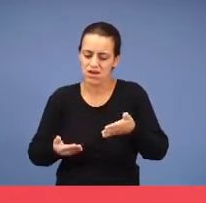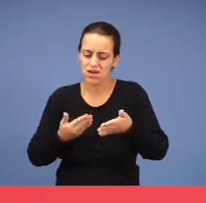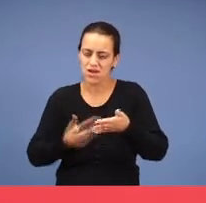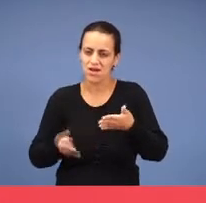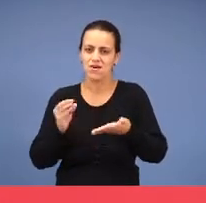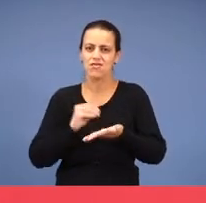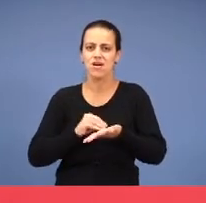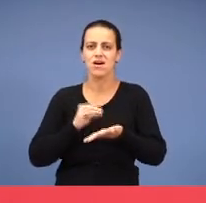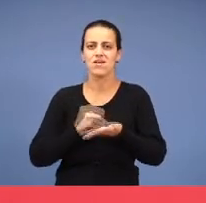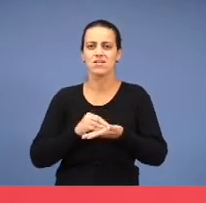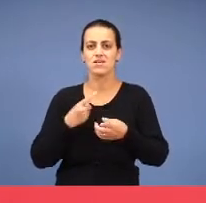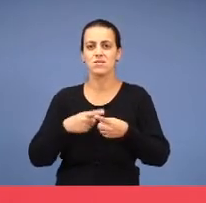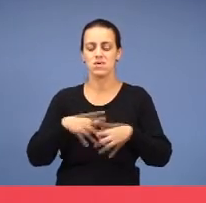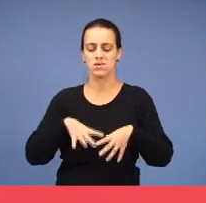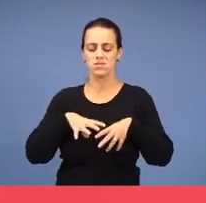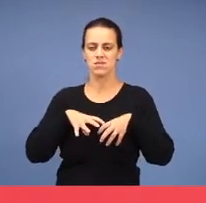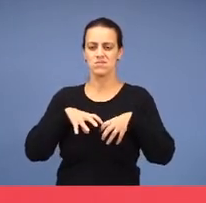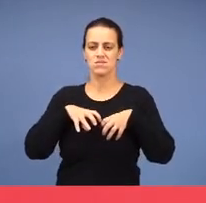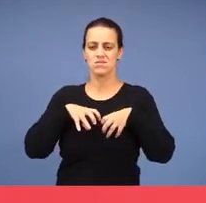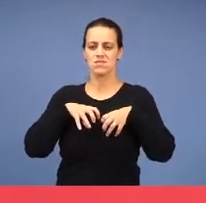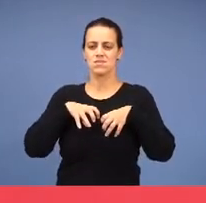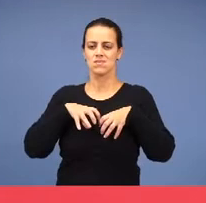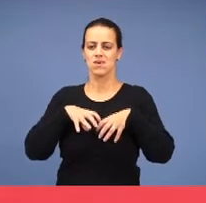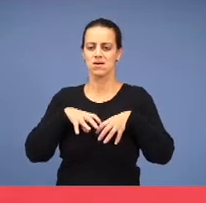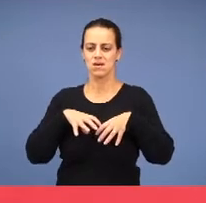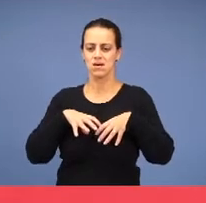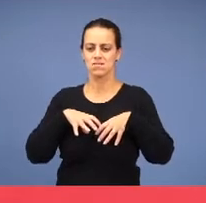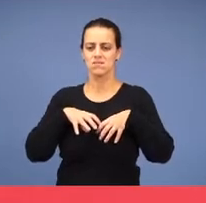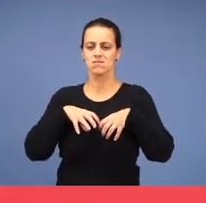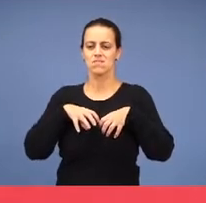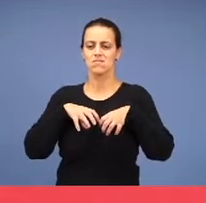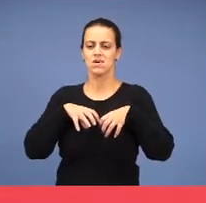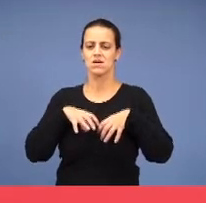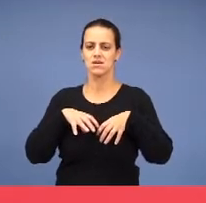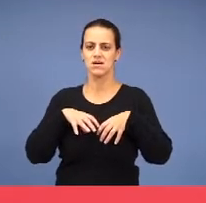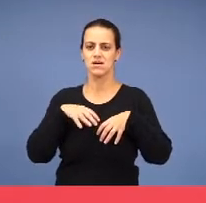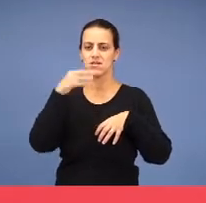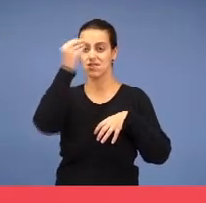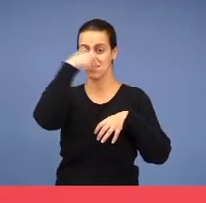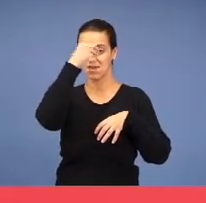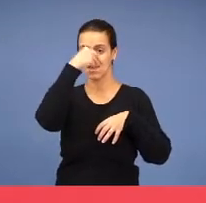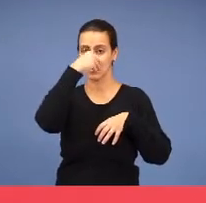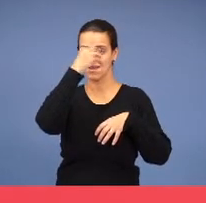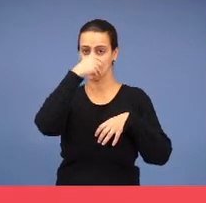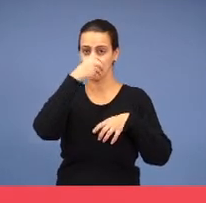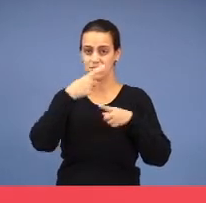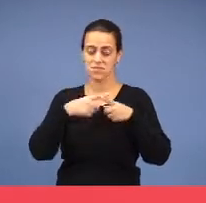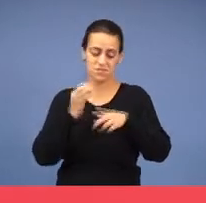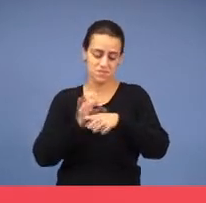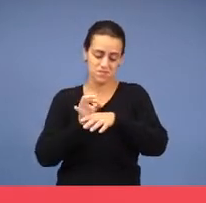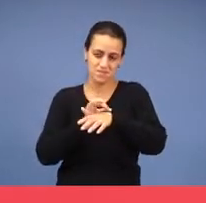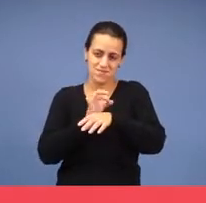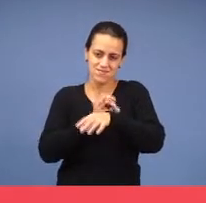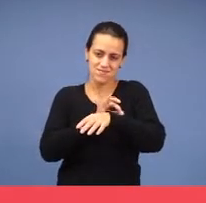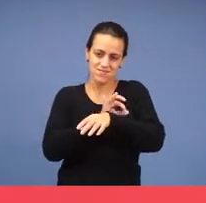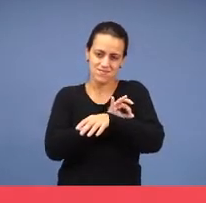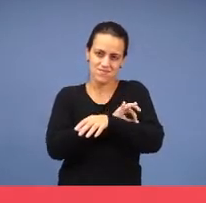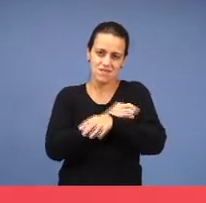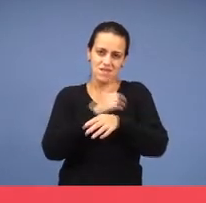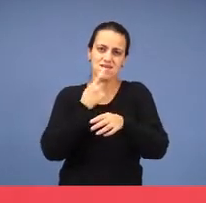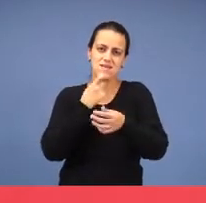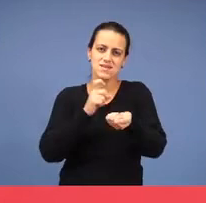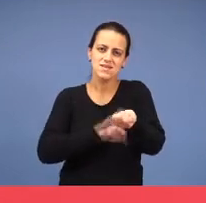a respiração não chega mais direito, porque as hemácias responsáveis para